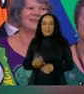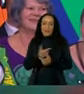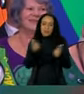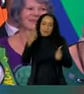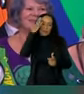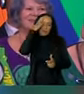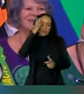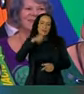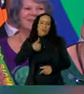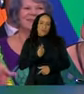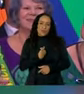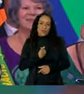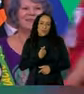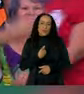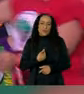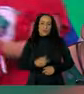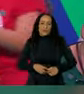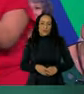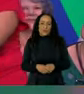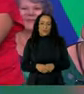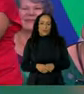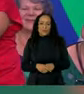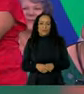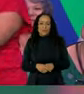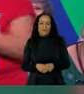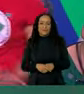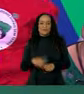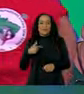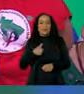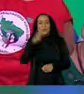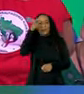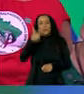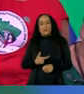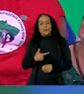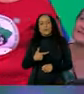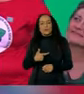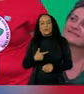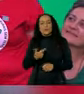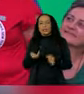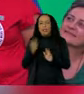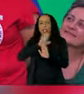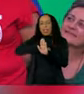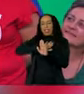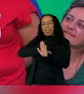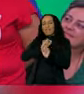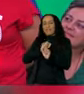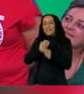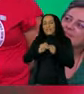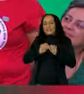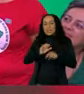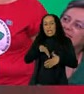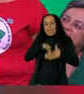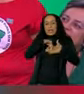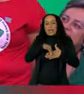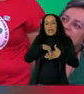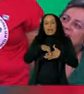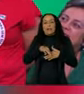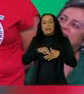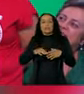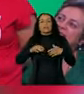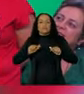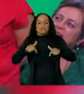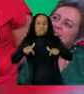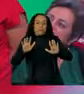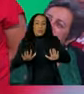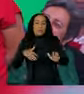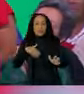que eu sou Fica aqui comigo, amor. Aquele cara que fica muito nos bastidores, trazendo as lideranças para fazer a fala. E